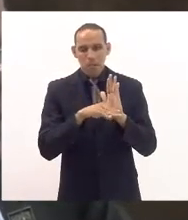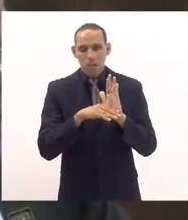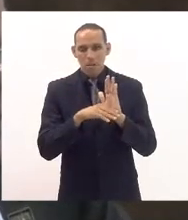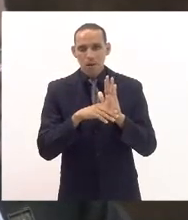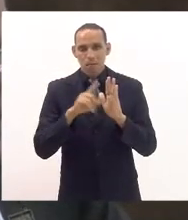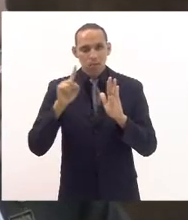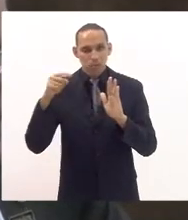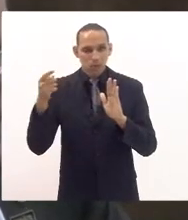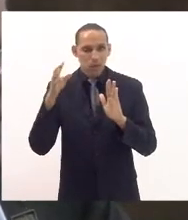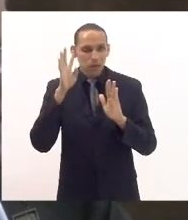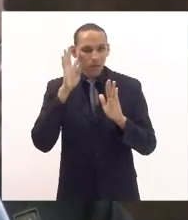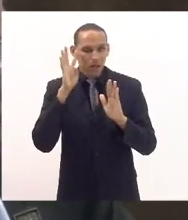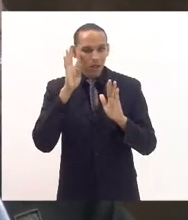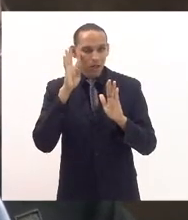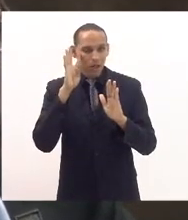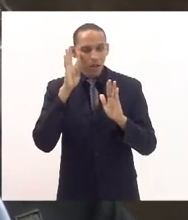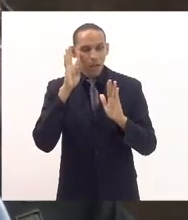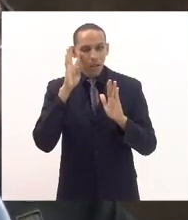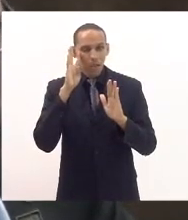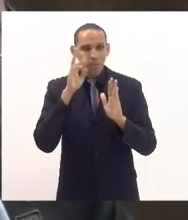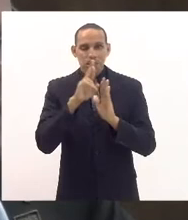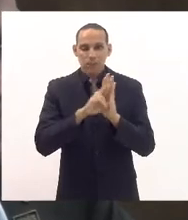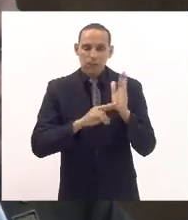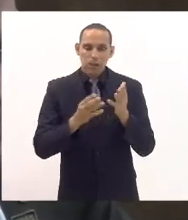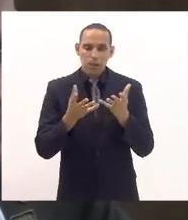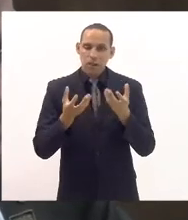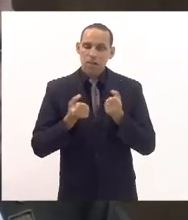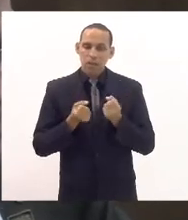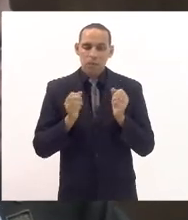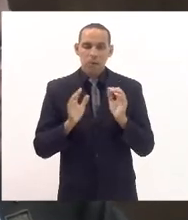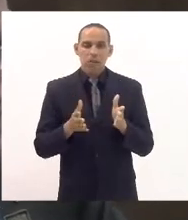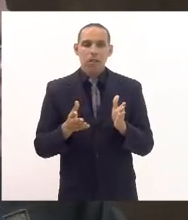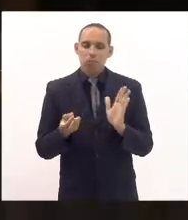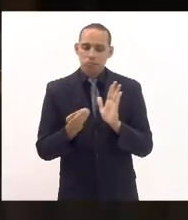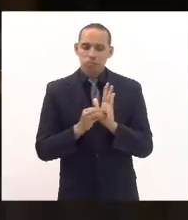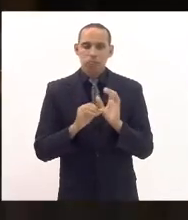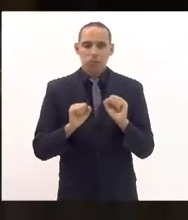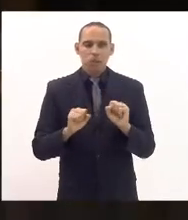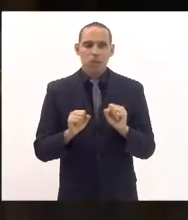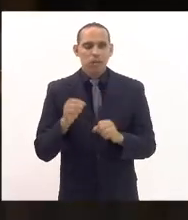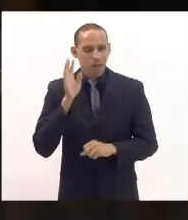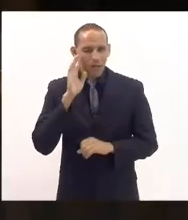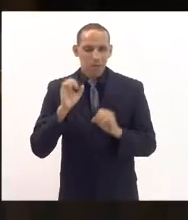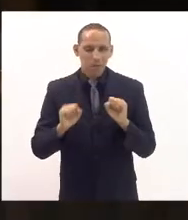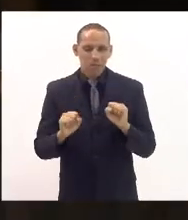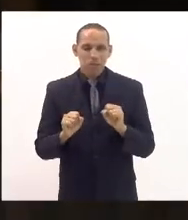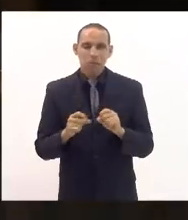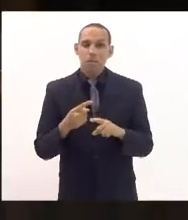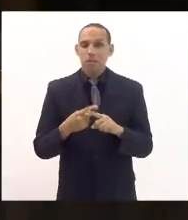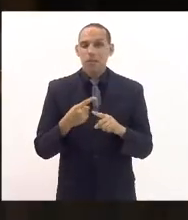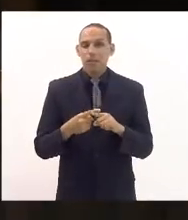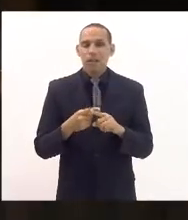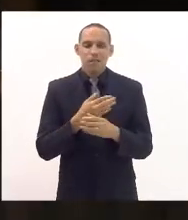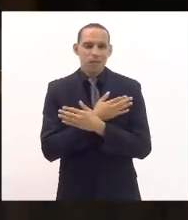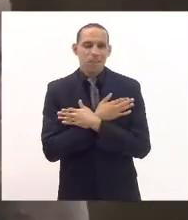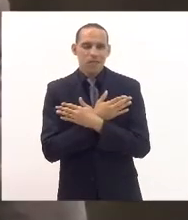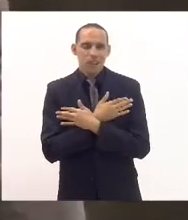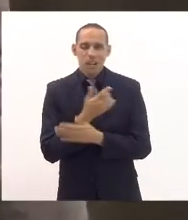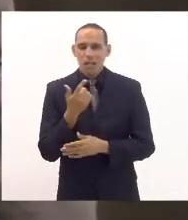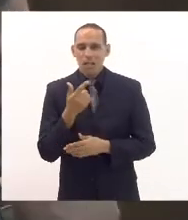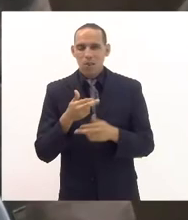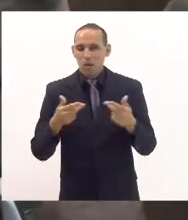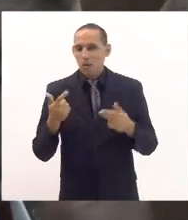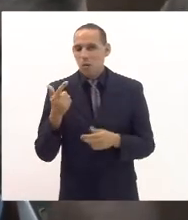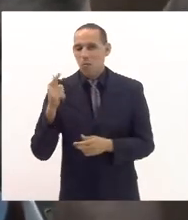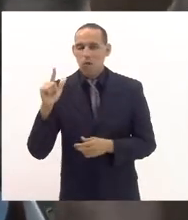quarta-feira o relatório já parou na sua mão só pode botar não posso fazer quatro é porque senão conta do feriado e outras coisas